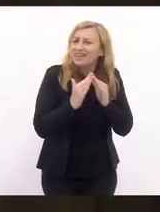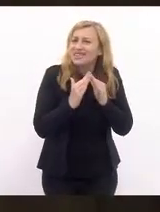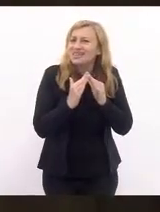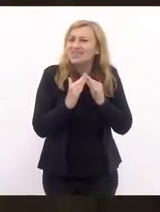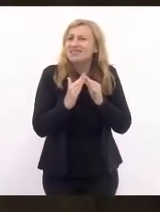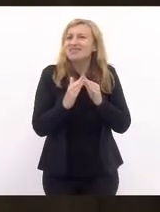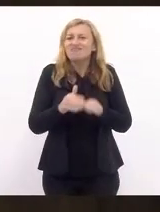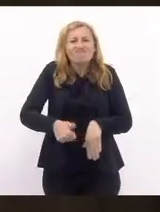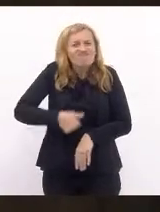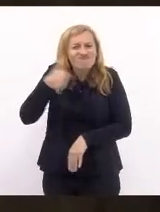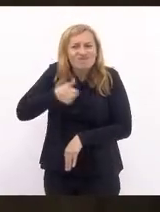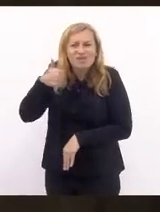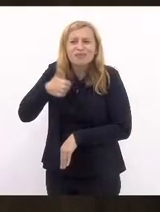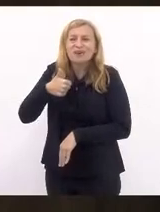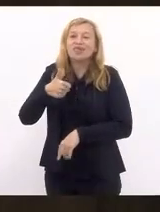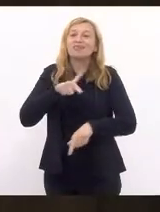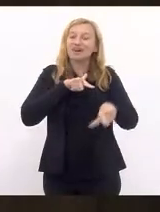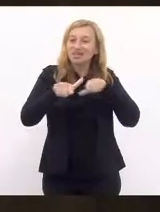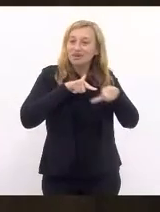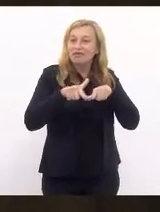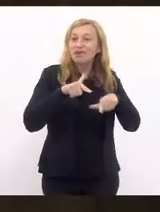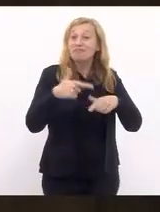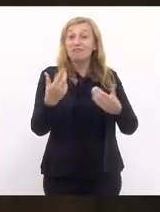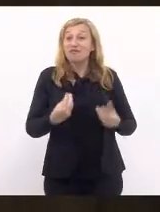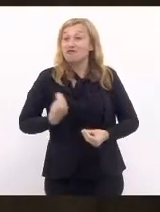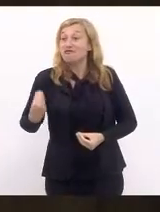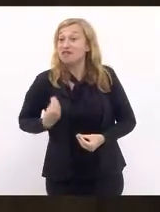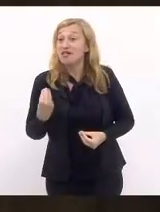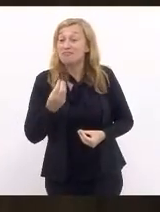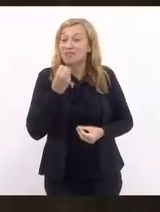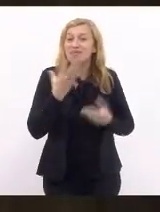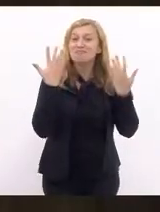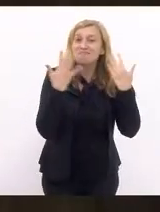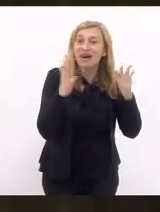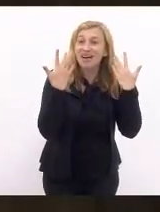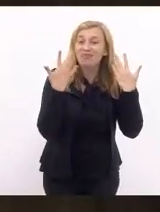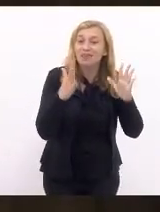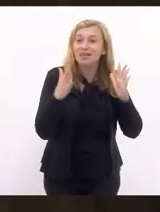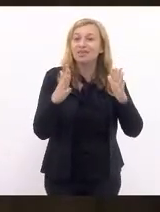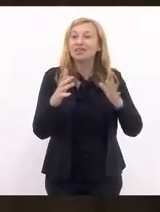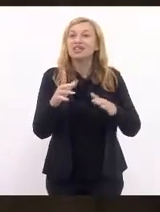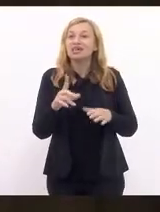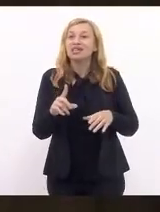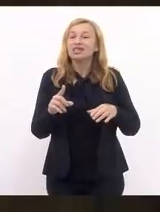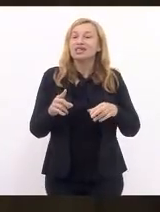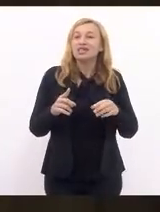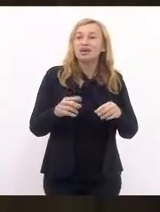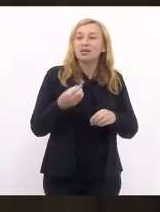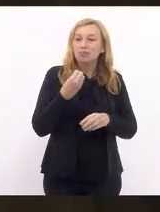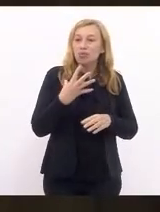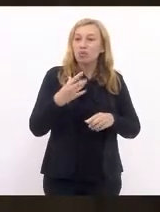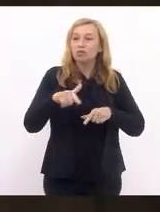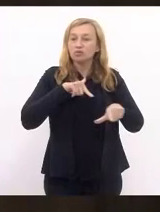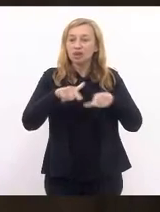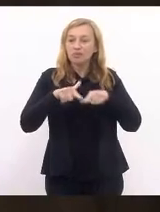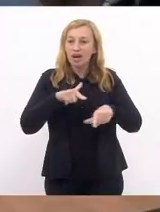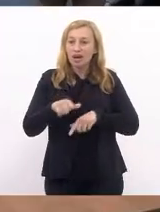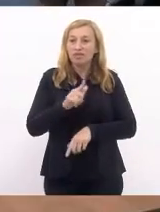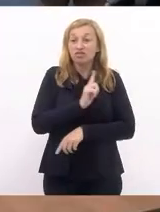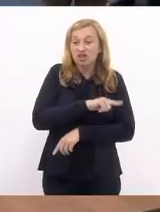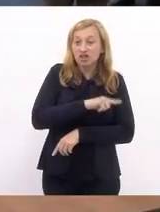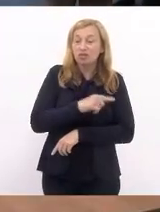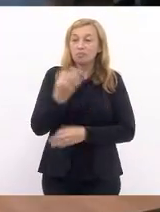de primeira para se trabalhar para se conviver parabéns porque isso é fruto de uma excelente gestão